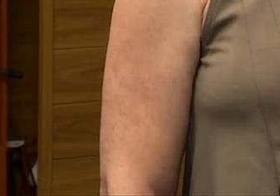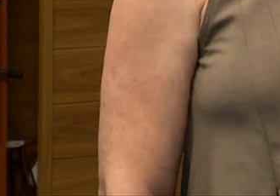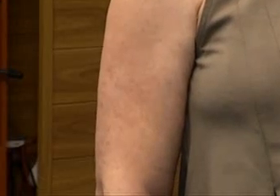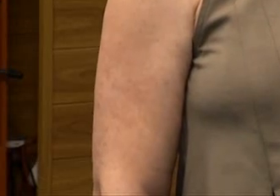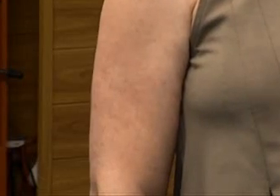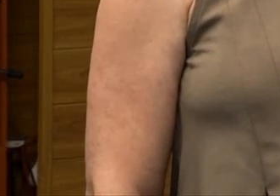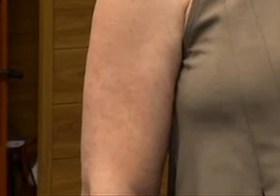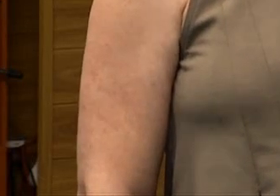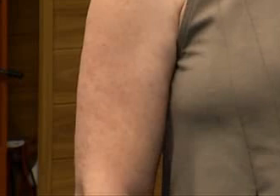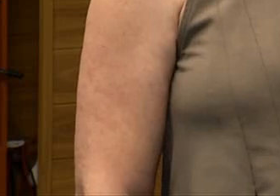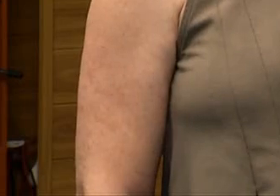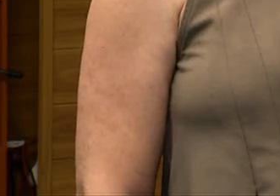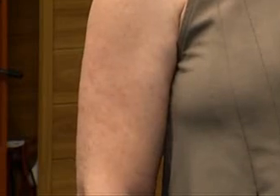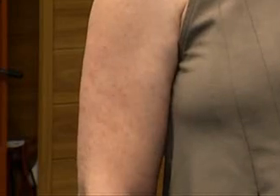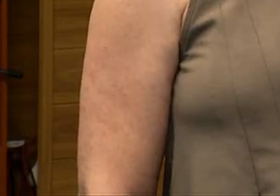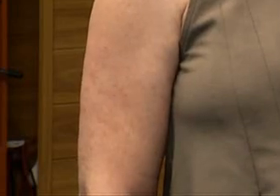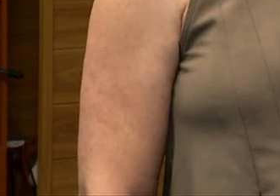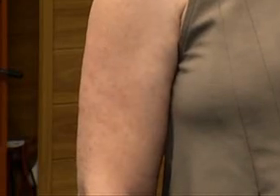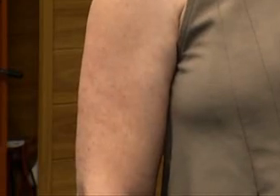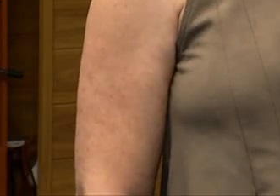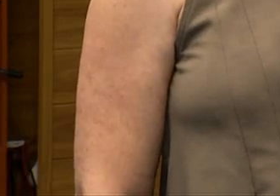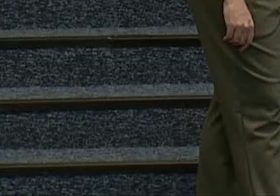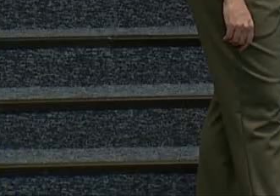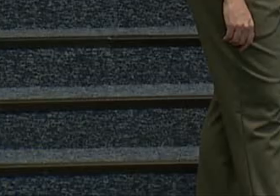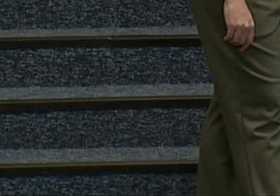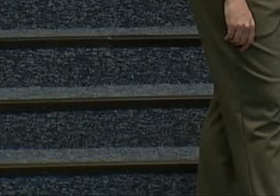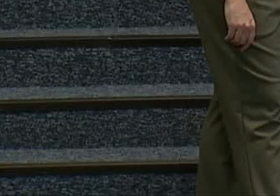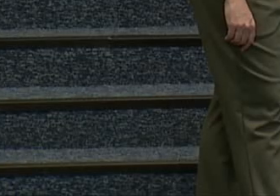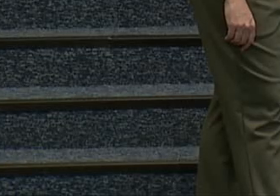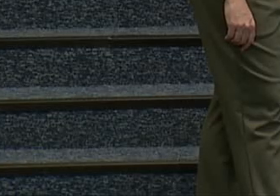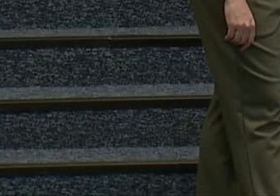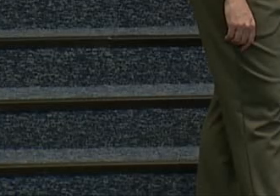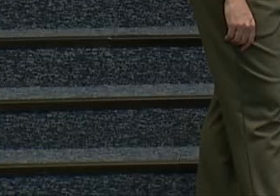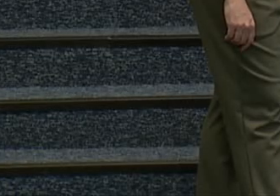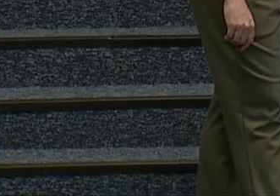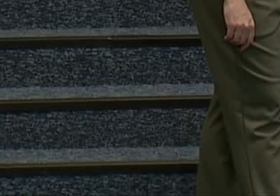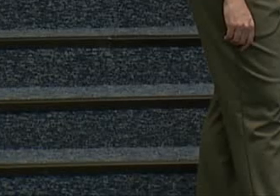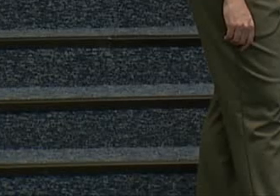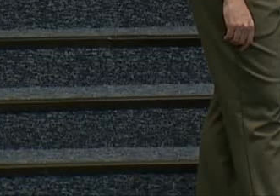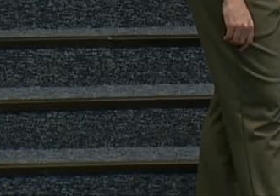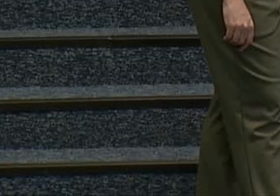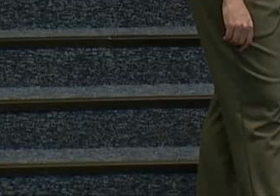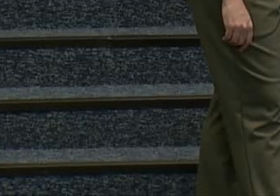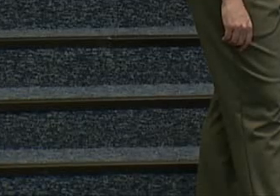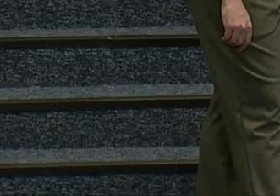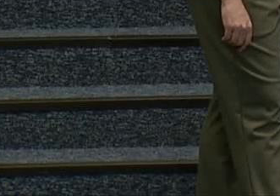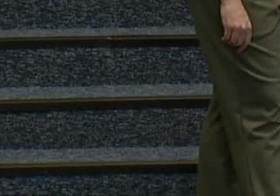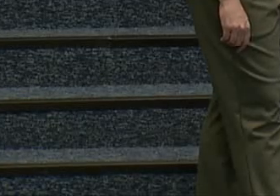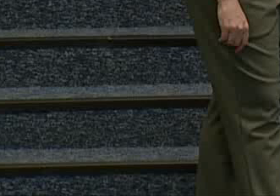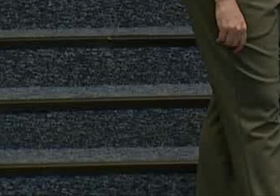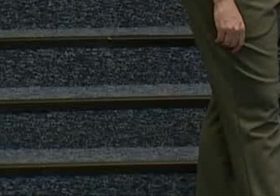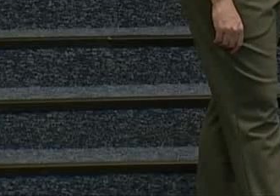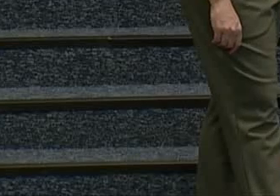Godofredo o título de cidadão sorocabano a requerimento do vereador Dr. Hélio Brasileiro.